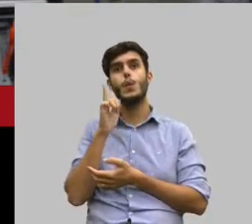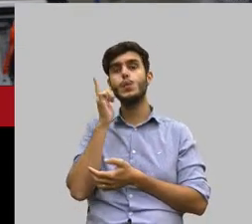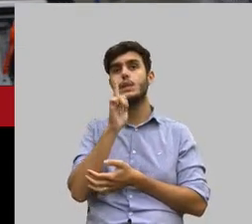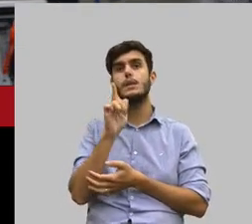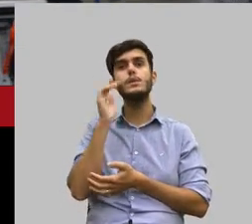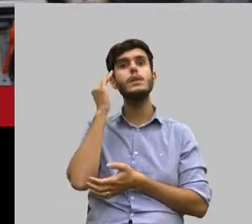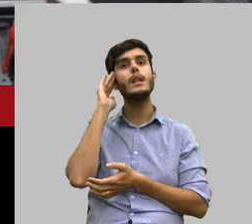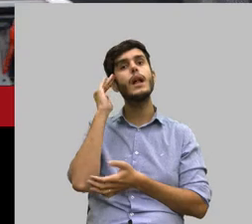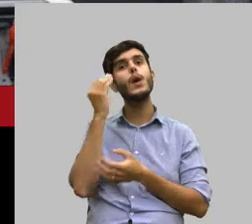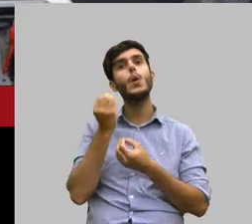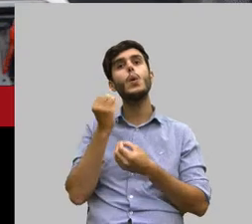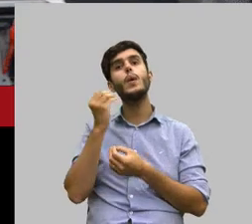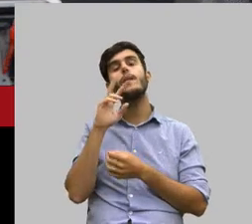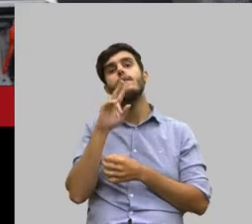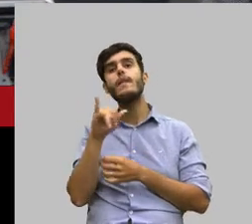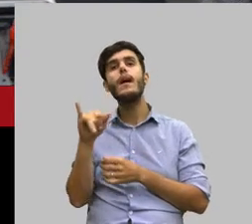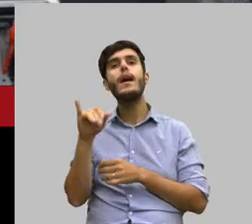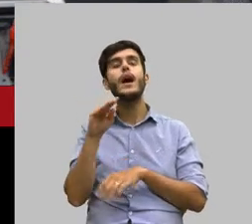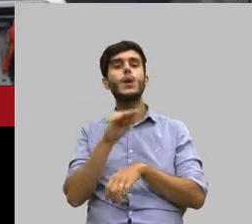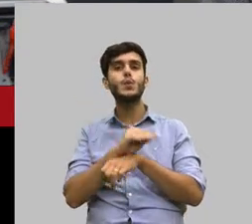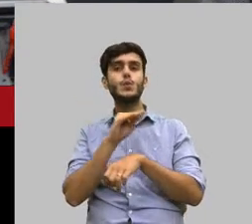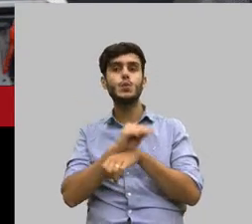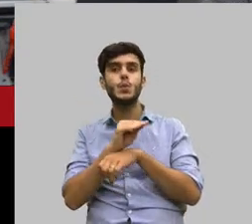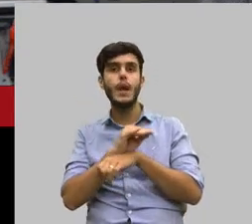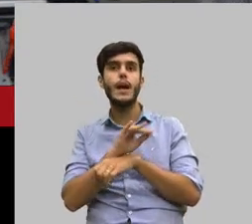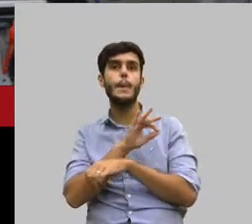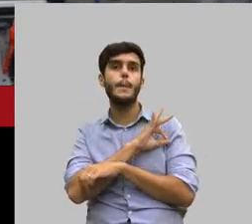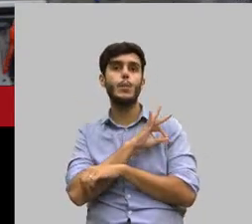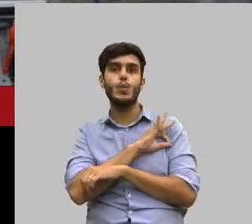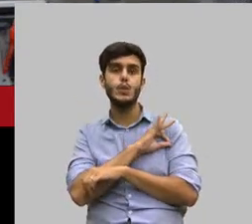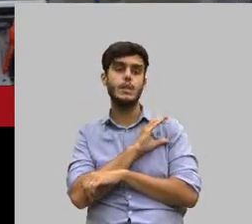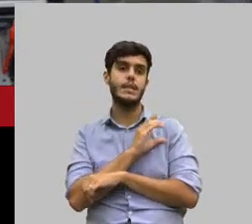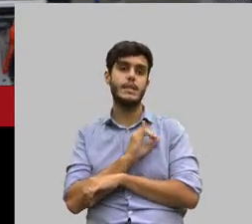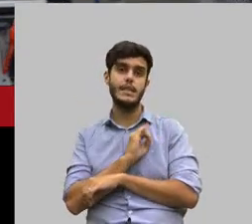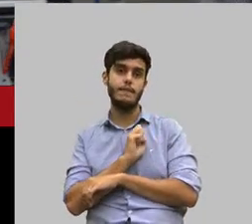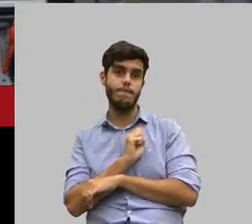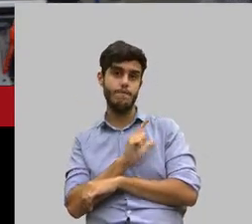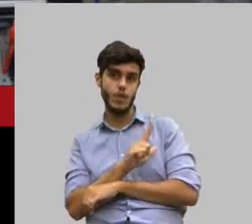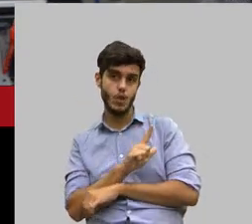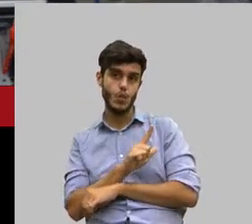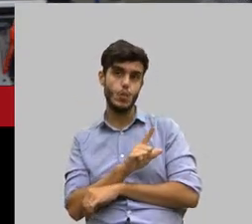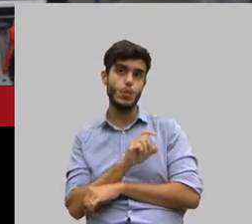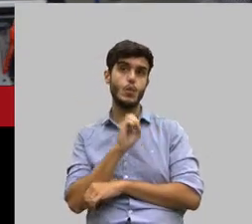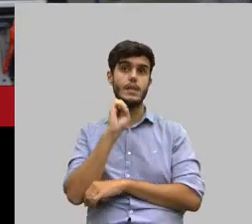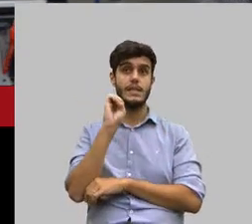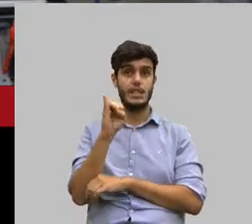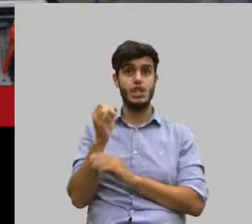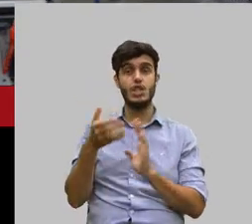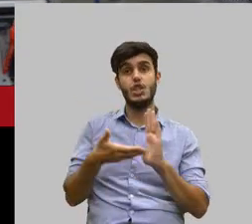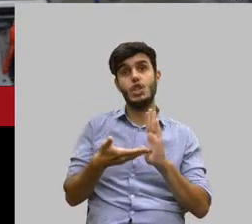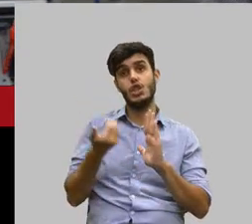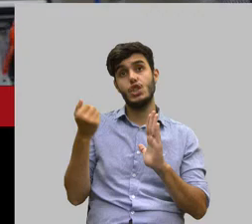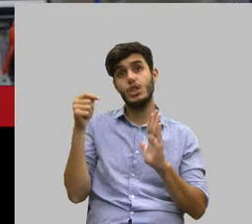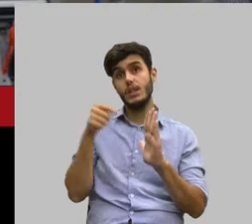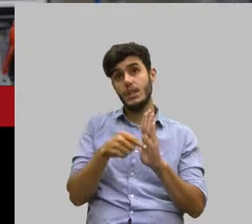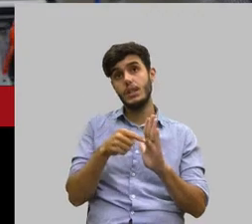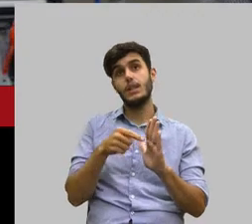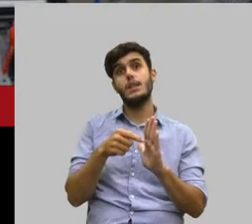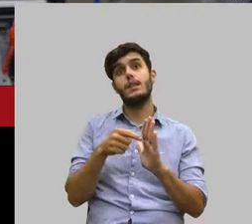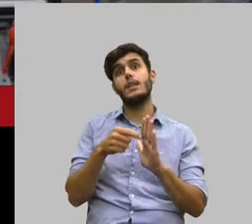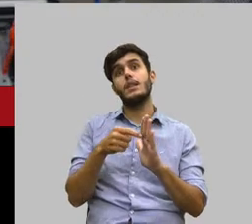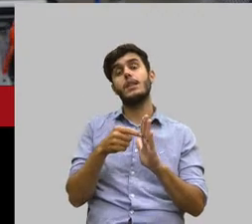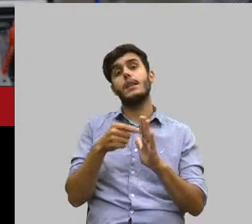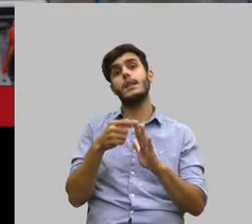gente vai cuidar do da dos policiais civis se você retira deles uma ferramenta